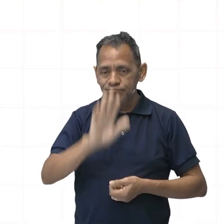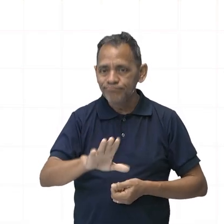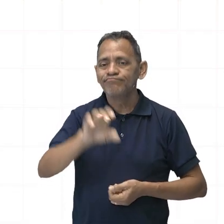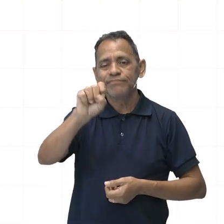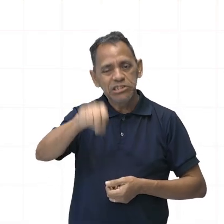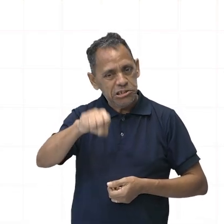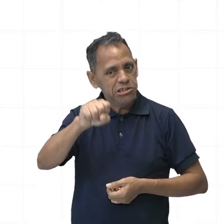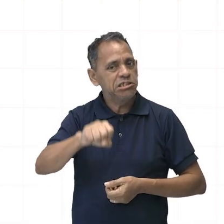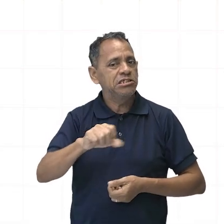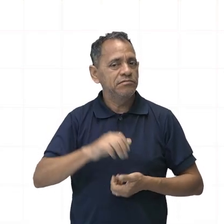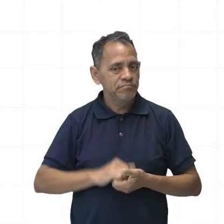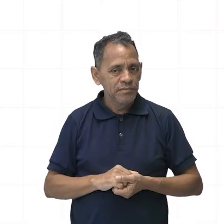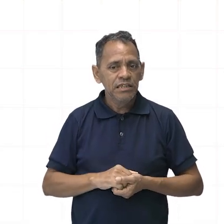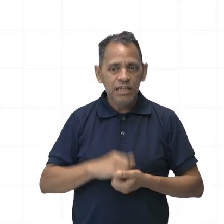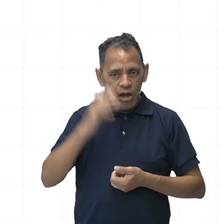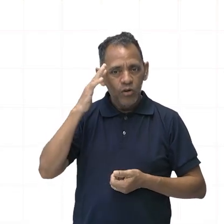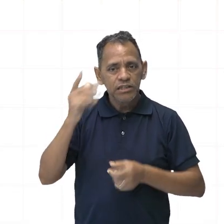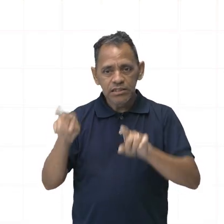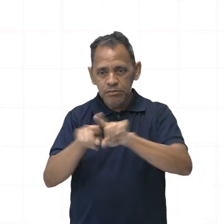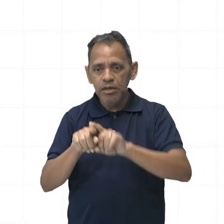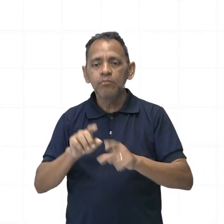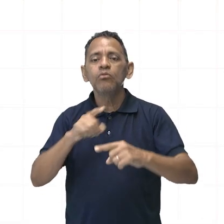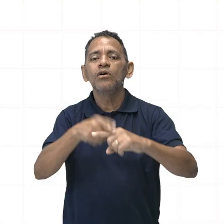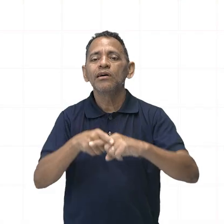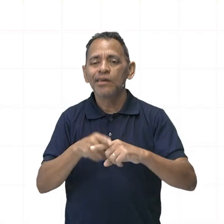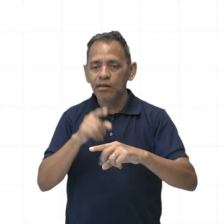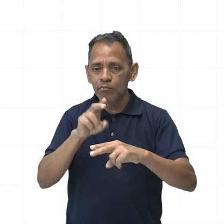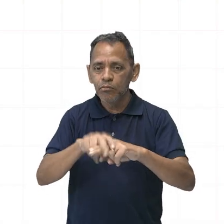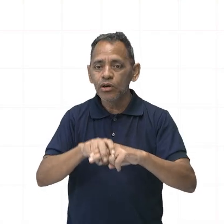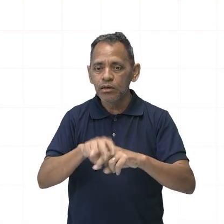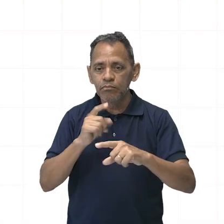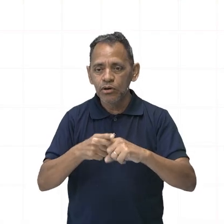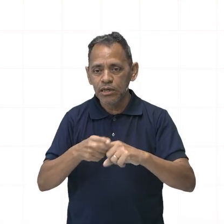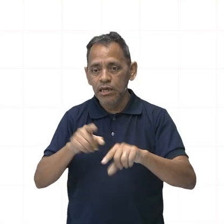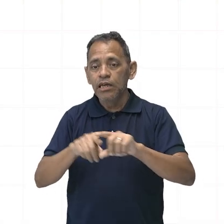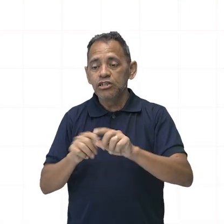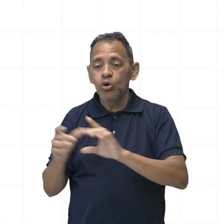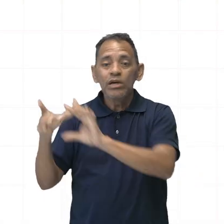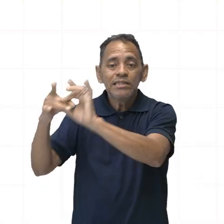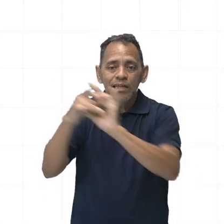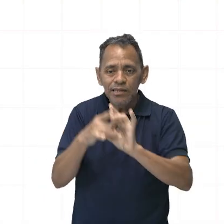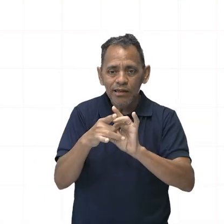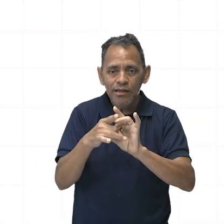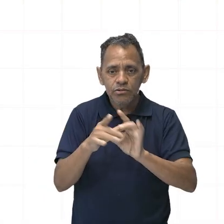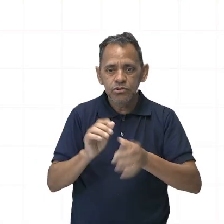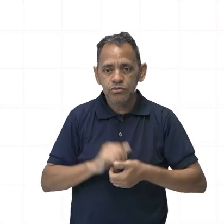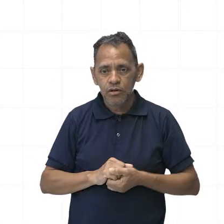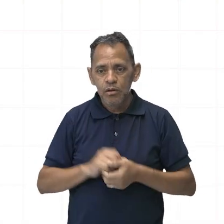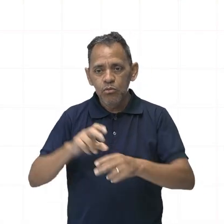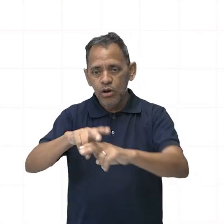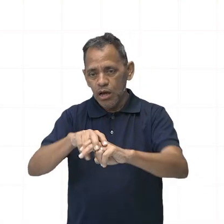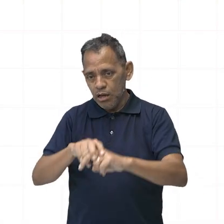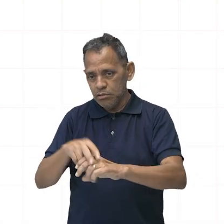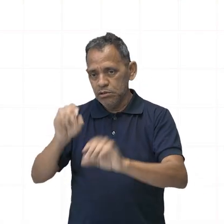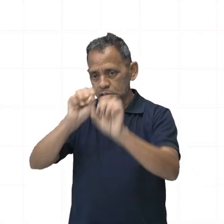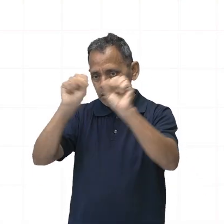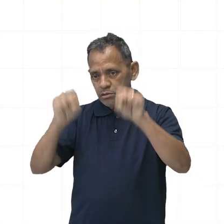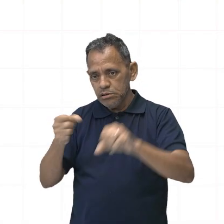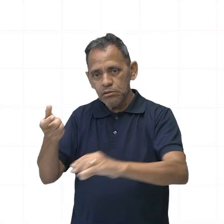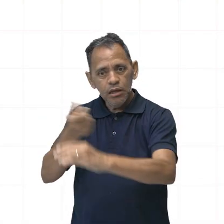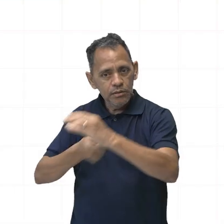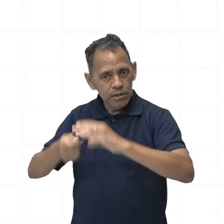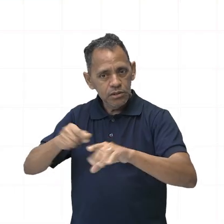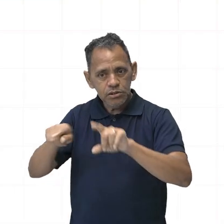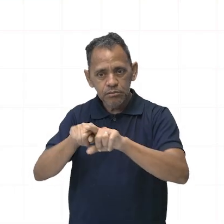estão interligadas, tá? Infelizmente, isso acaba surgindo por conta desse sistema capitalista, que é o processo